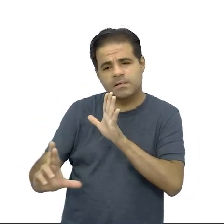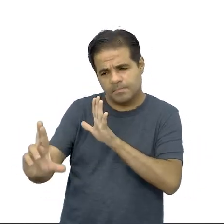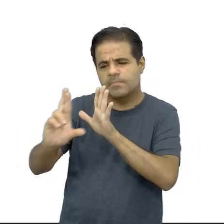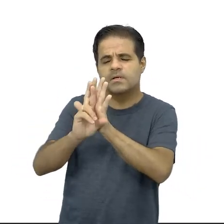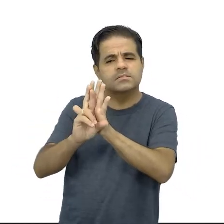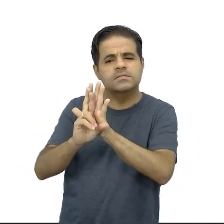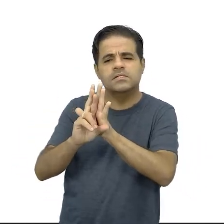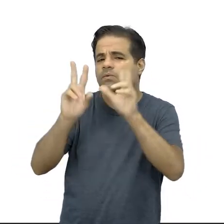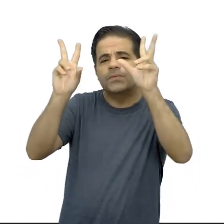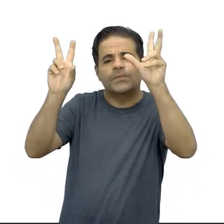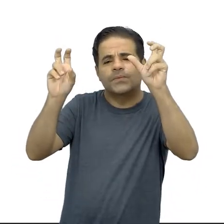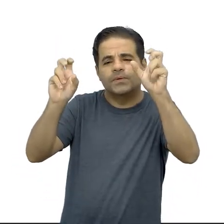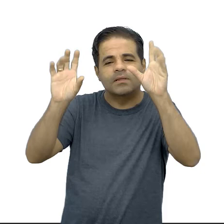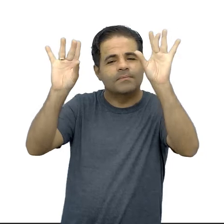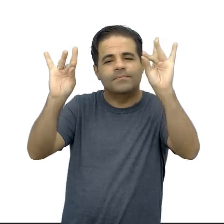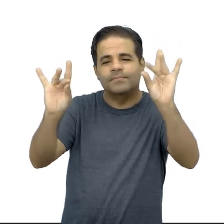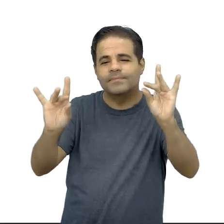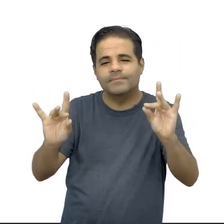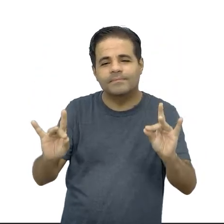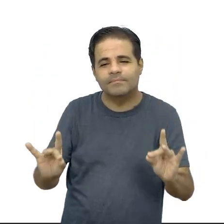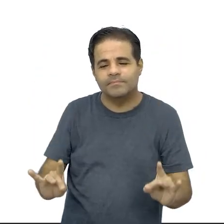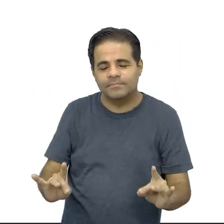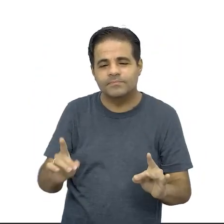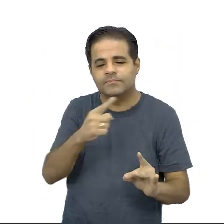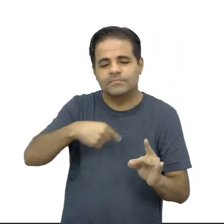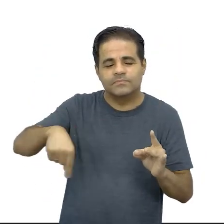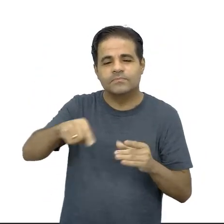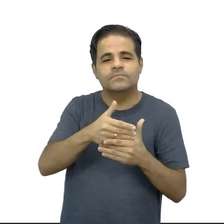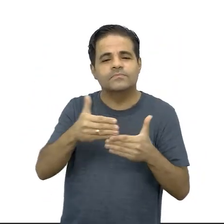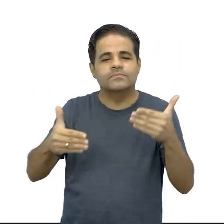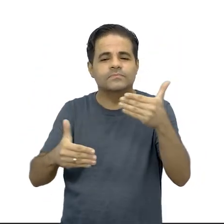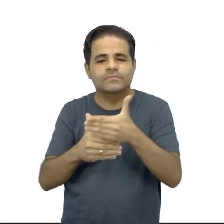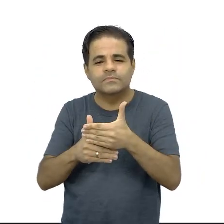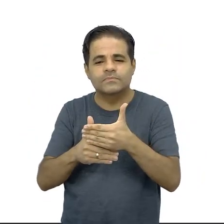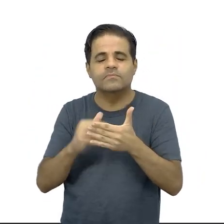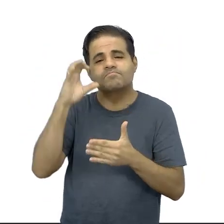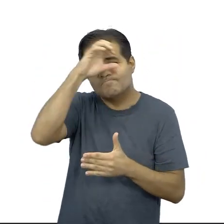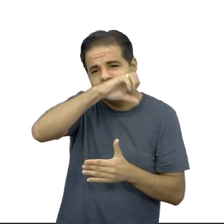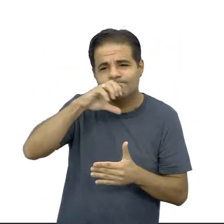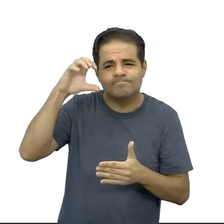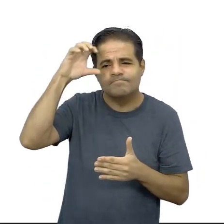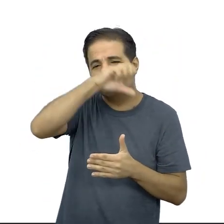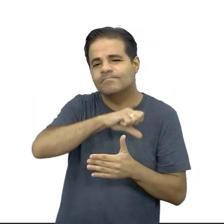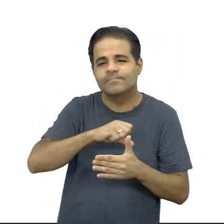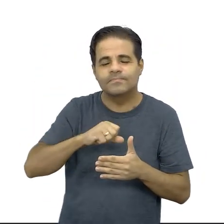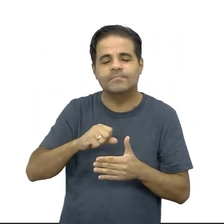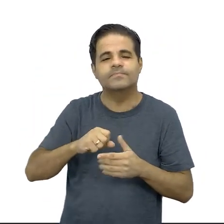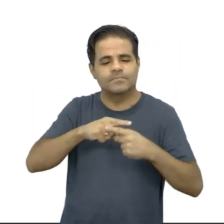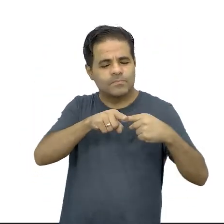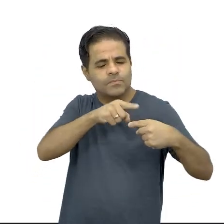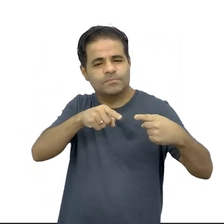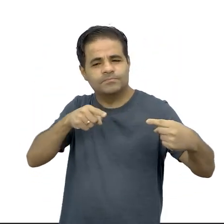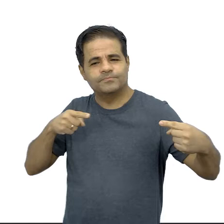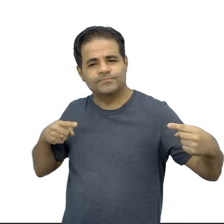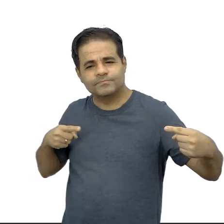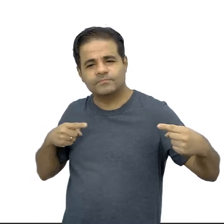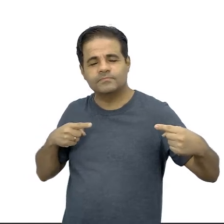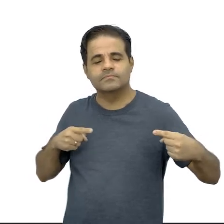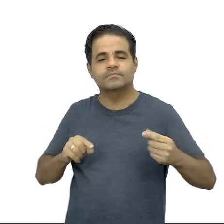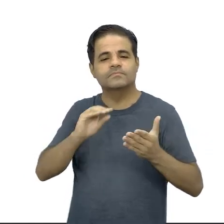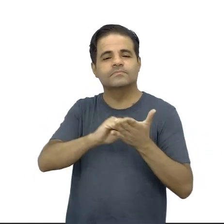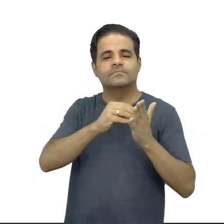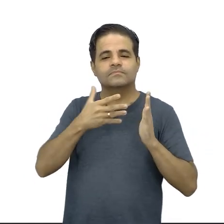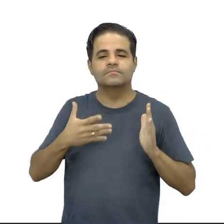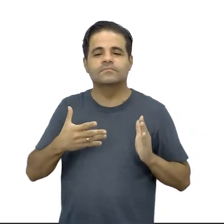nós iremos detalhar no nosso próximo slide de aprendizagem em espiral. E o currículo